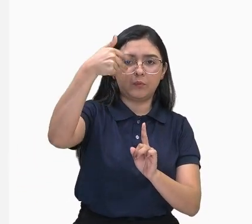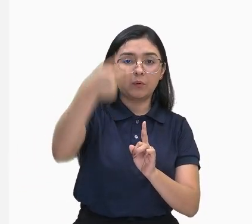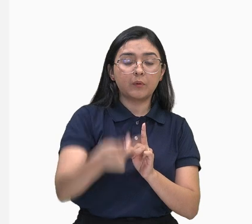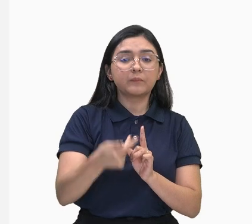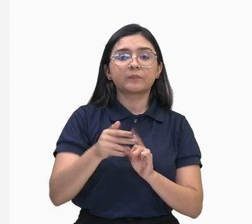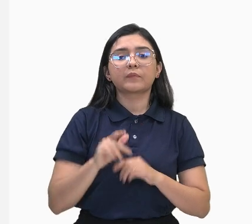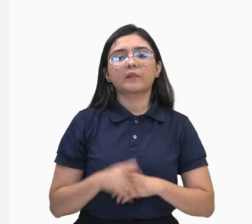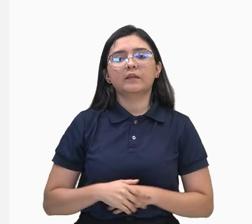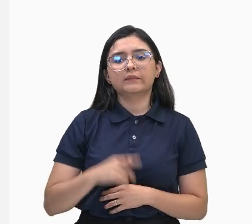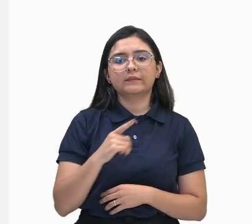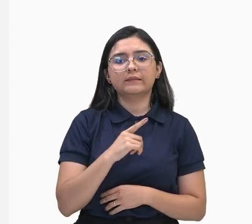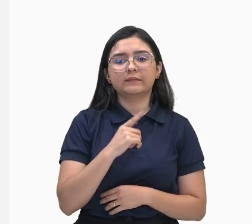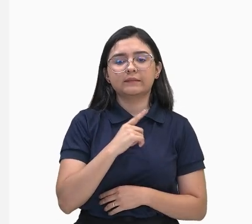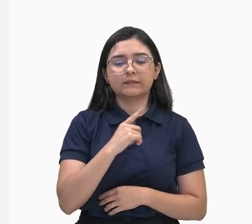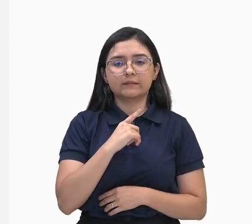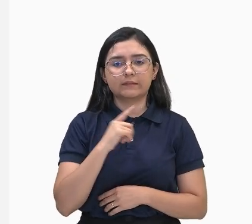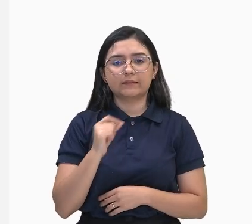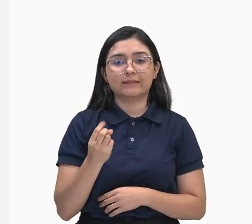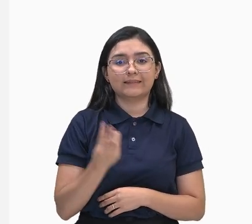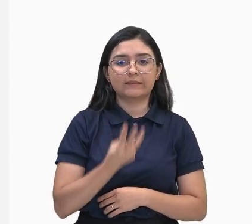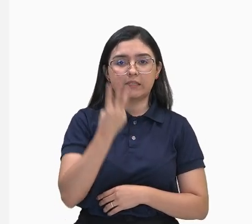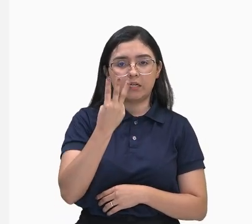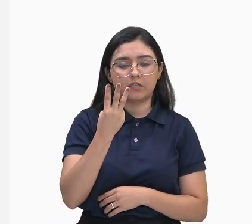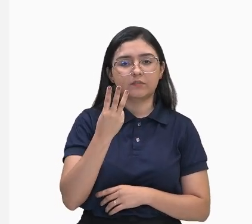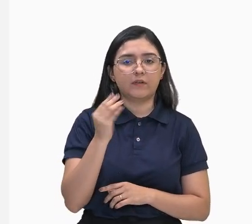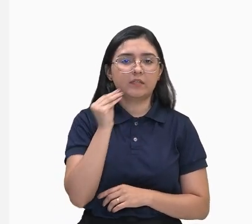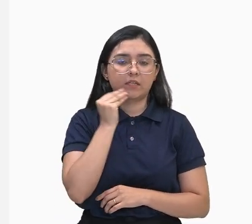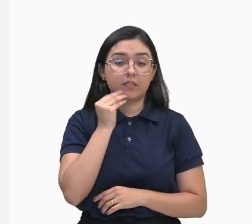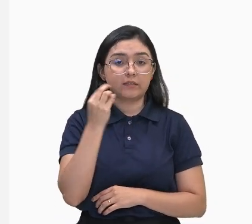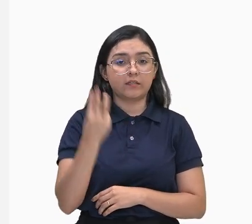ter 3 tentativas para cada altura.